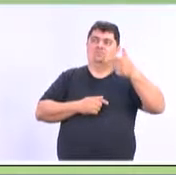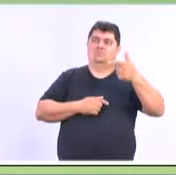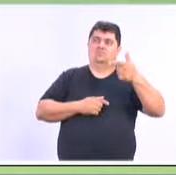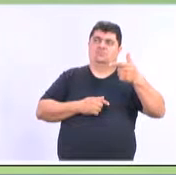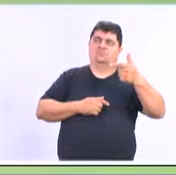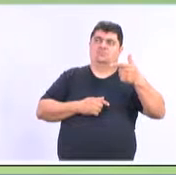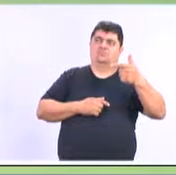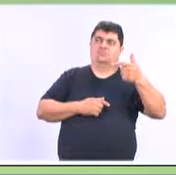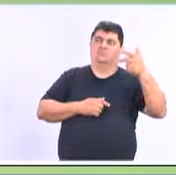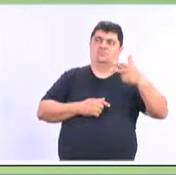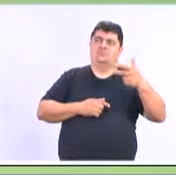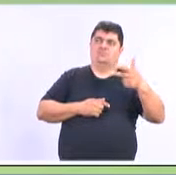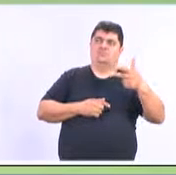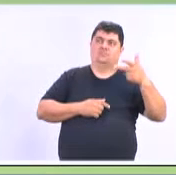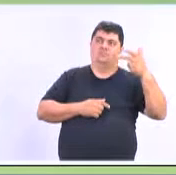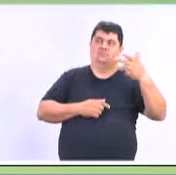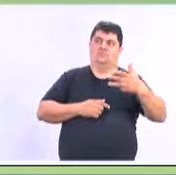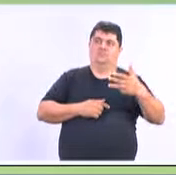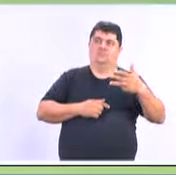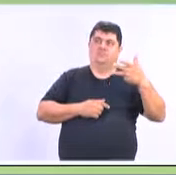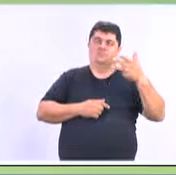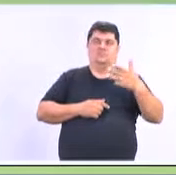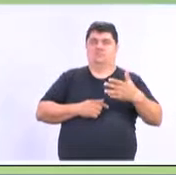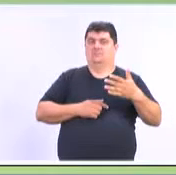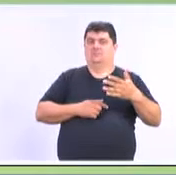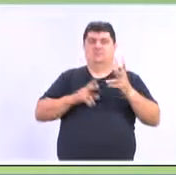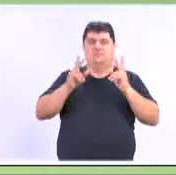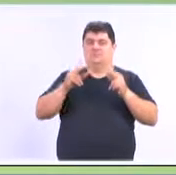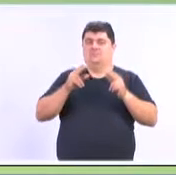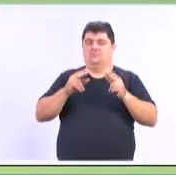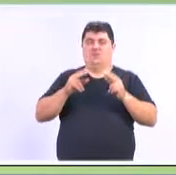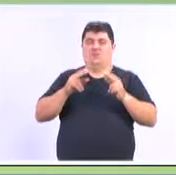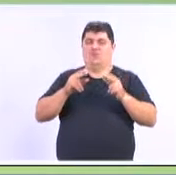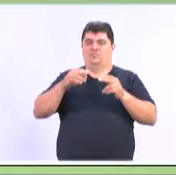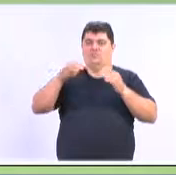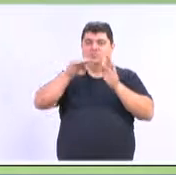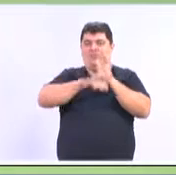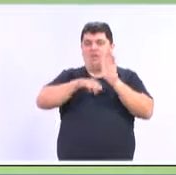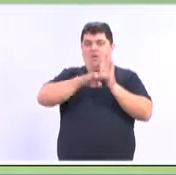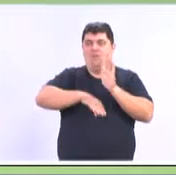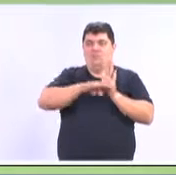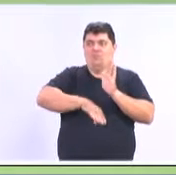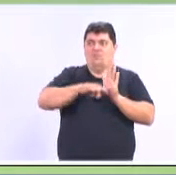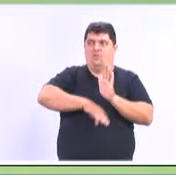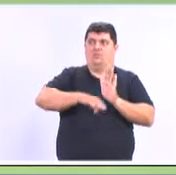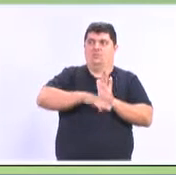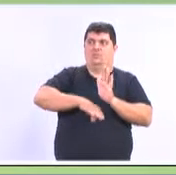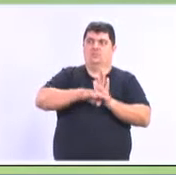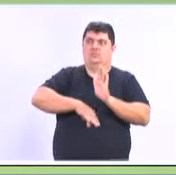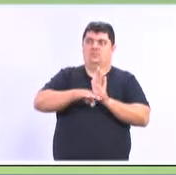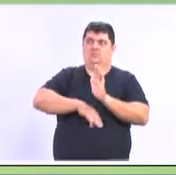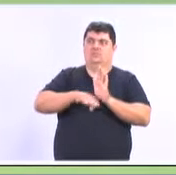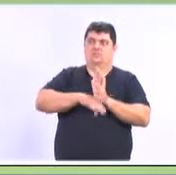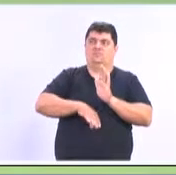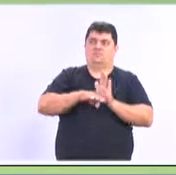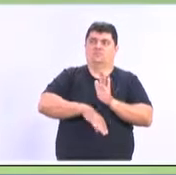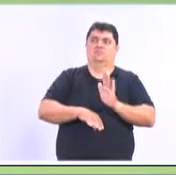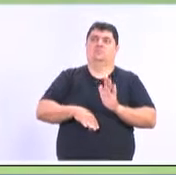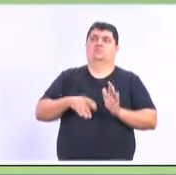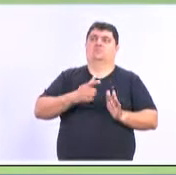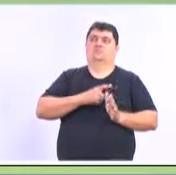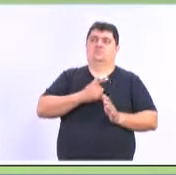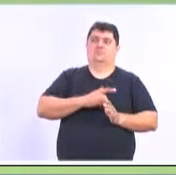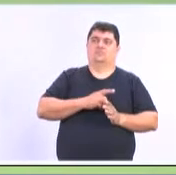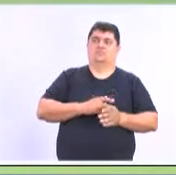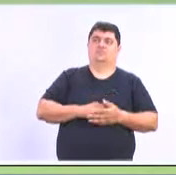é igual ao quê? Receita líquida. Receita líquida menos custo é igual ao quê? Resultado bruto. Resultado bruto menos despesas operacionais é igual ao quê?